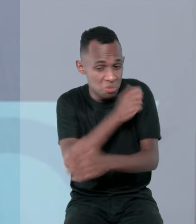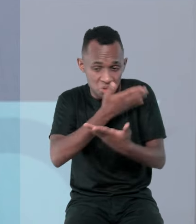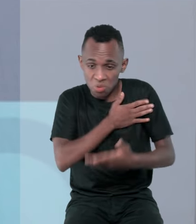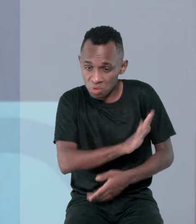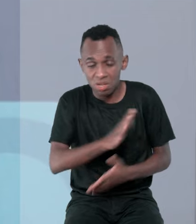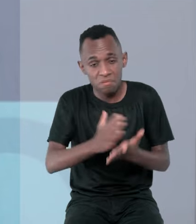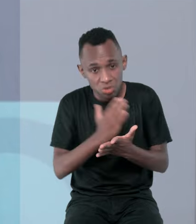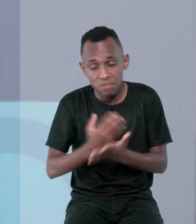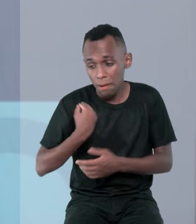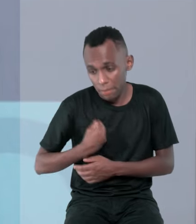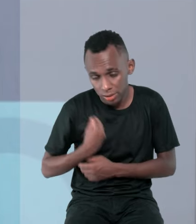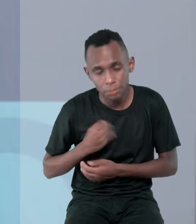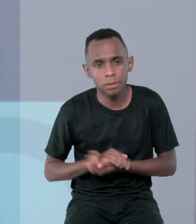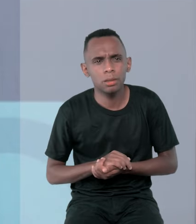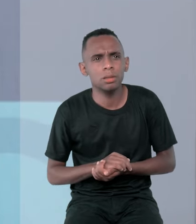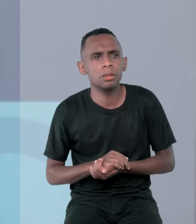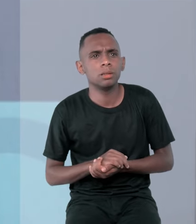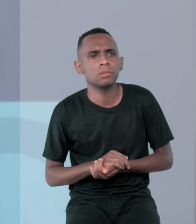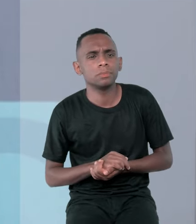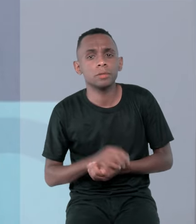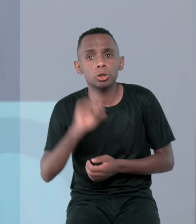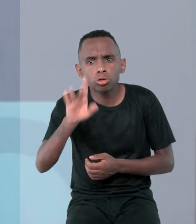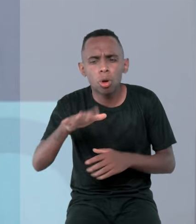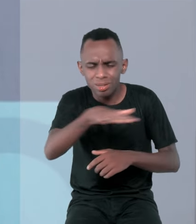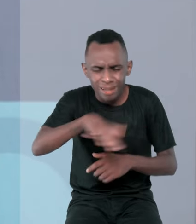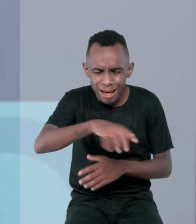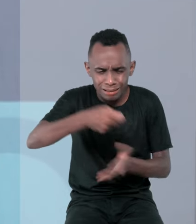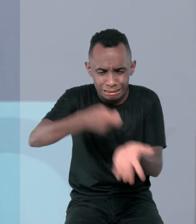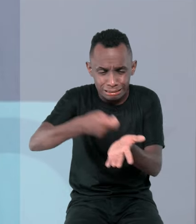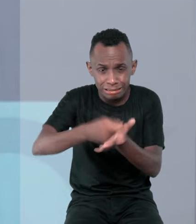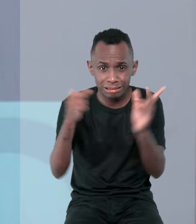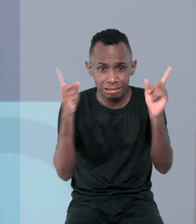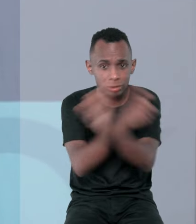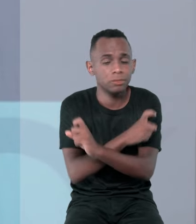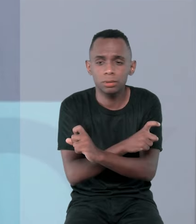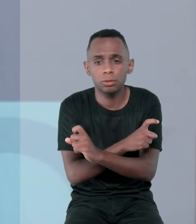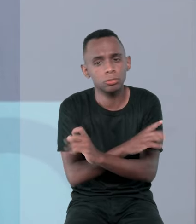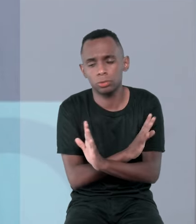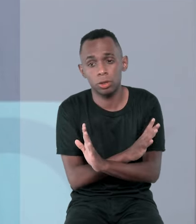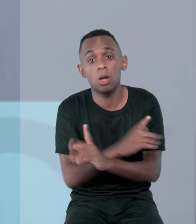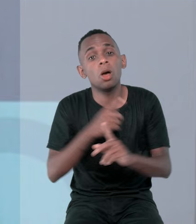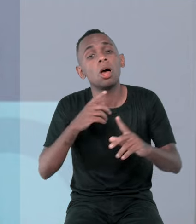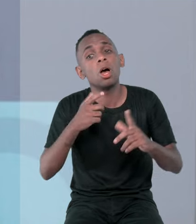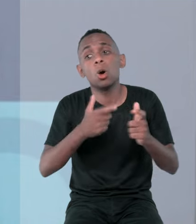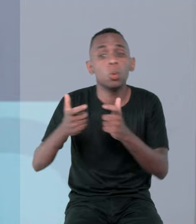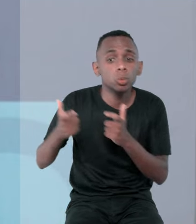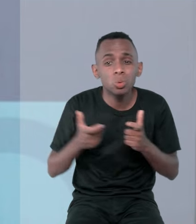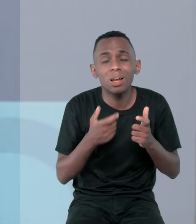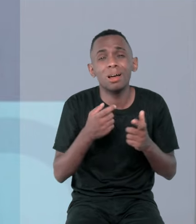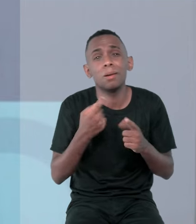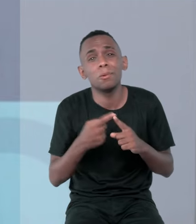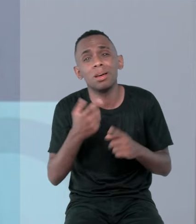Agora, eu acho que não é só no ambiente conservador que é difícil. Eu digo isso porque a literatura não cabe na